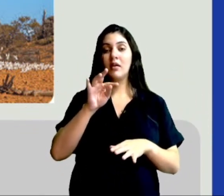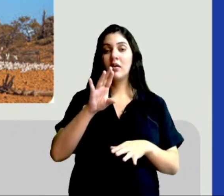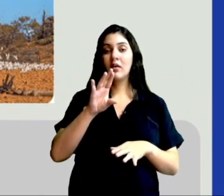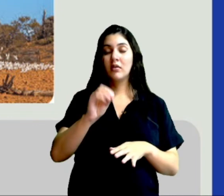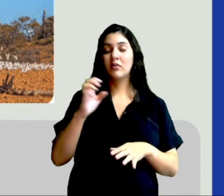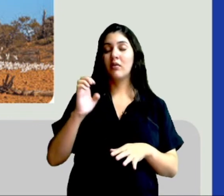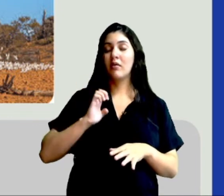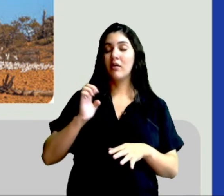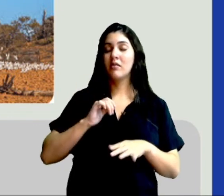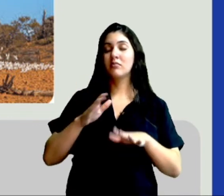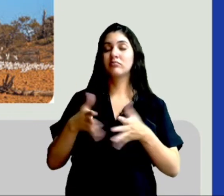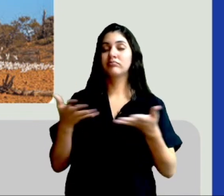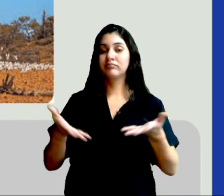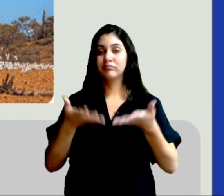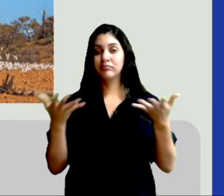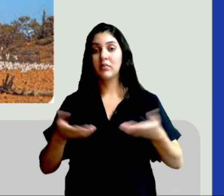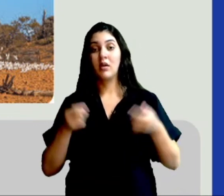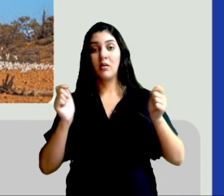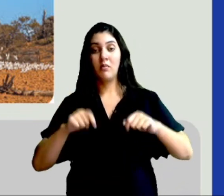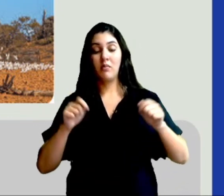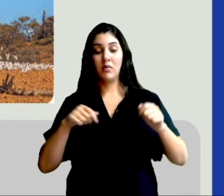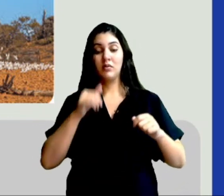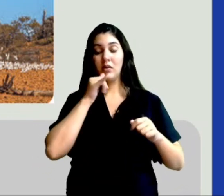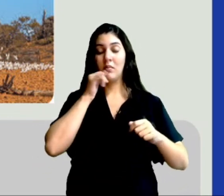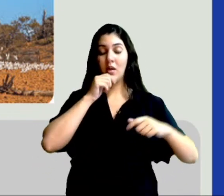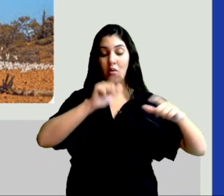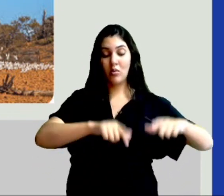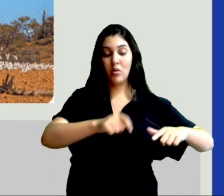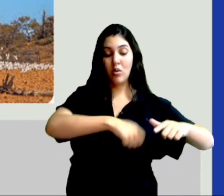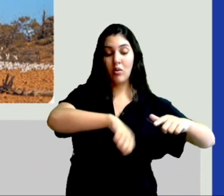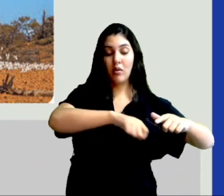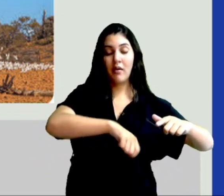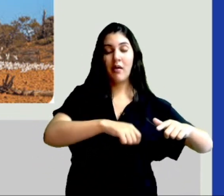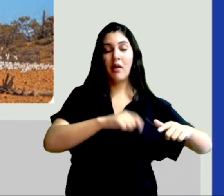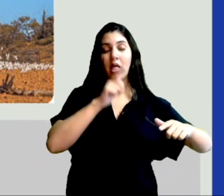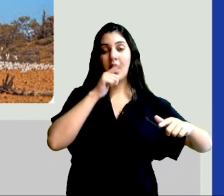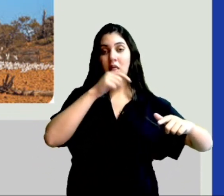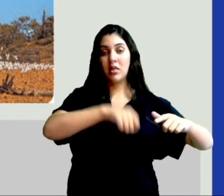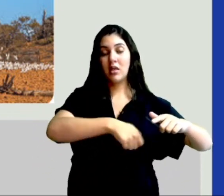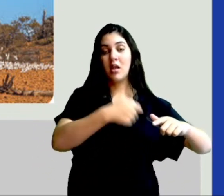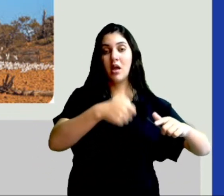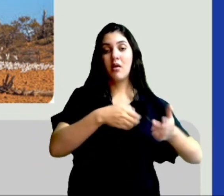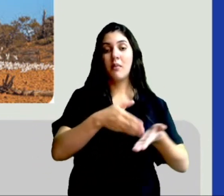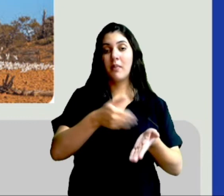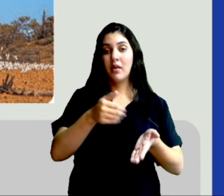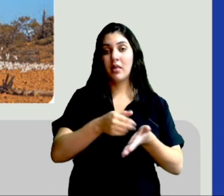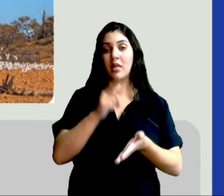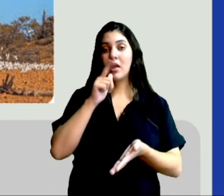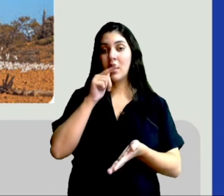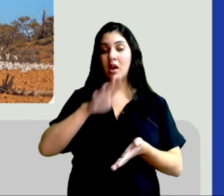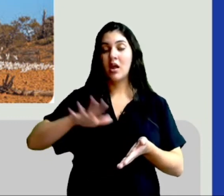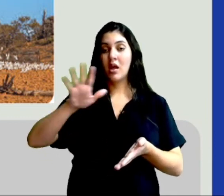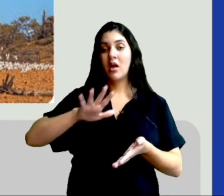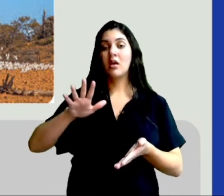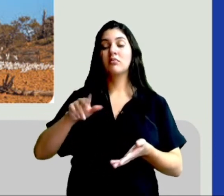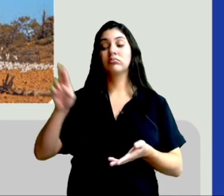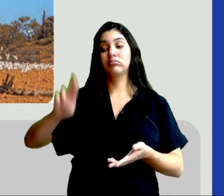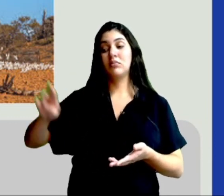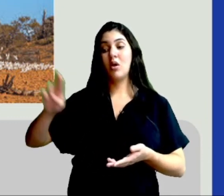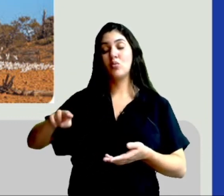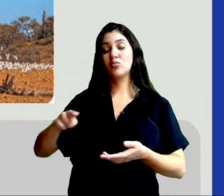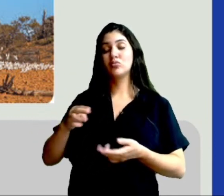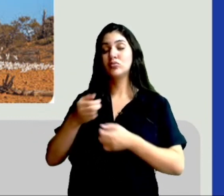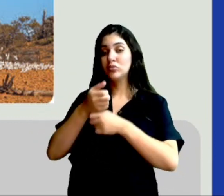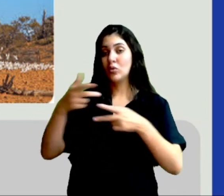abundante, e aí poços artesianos são usados para tirar água para uso doméstico